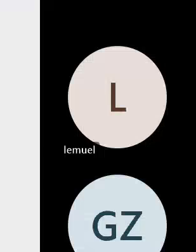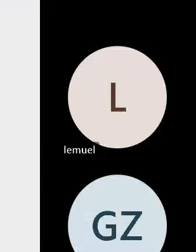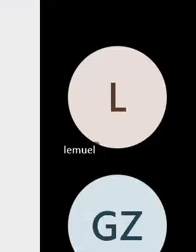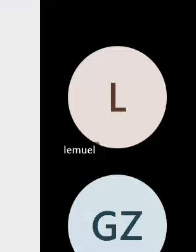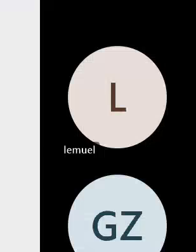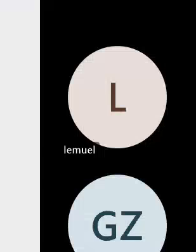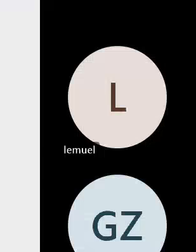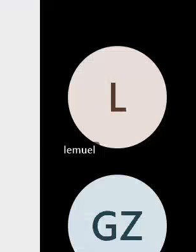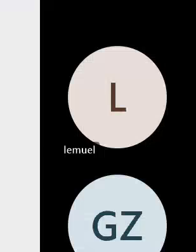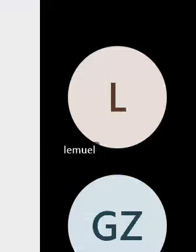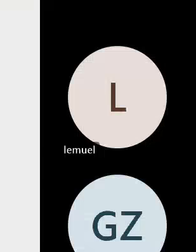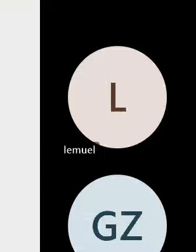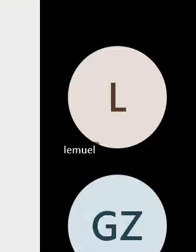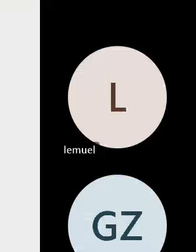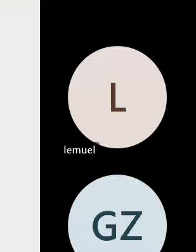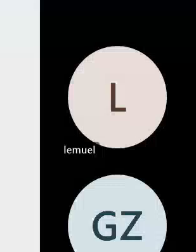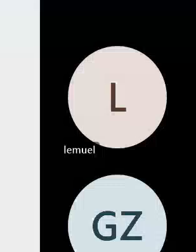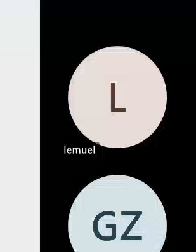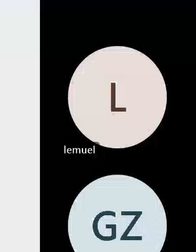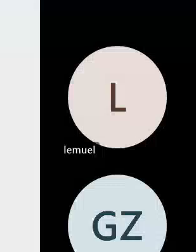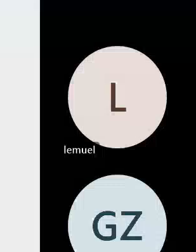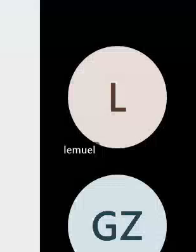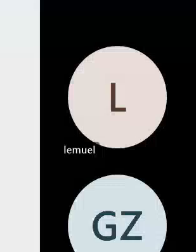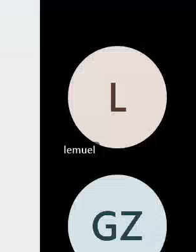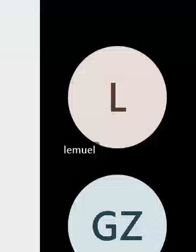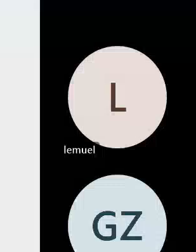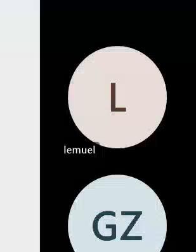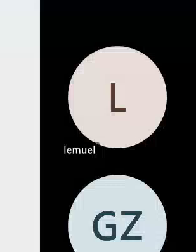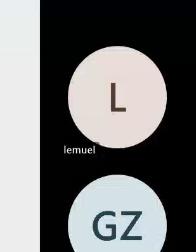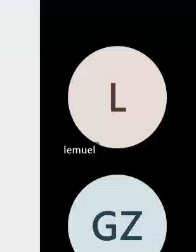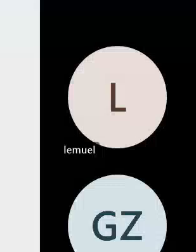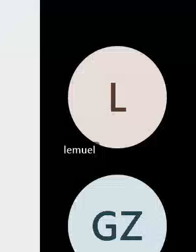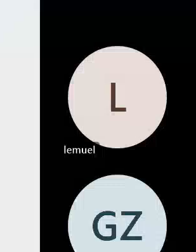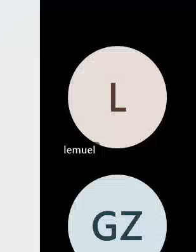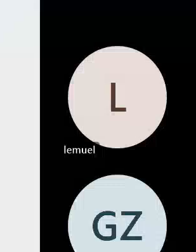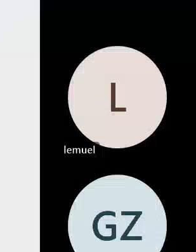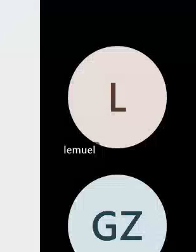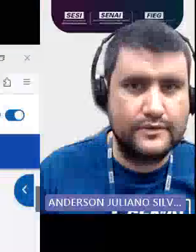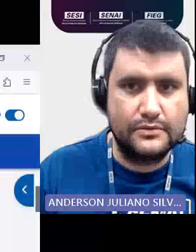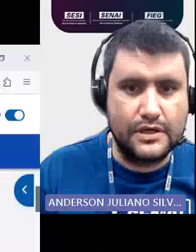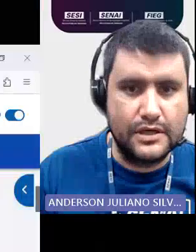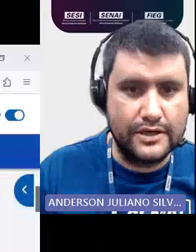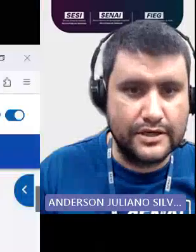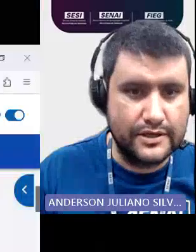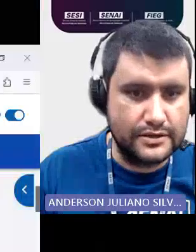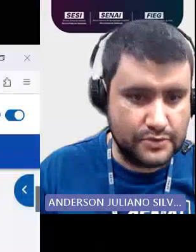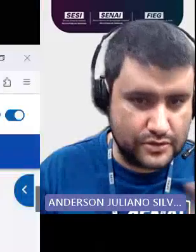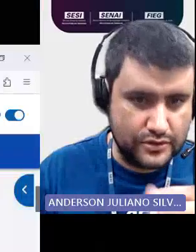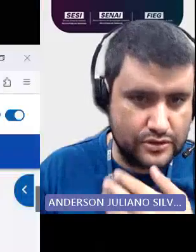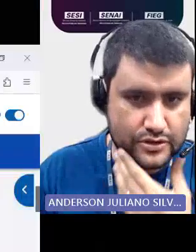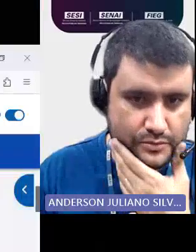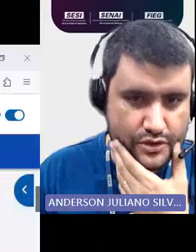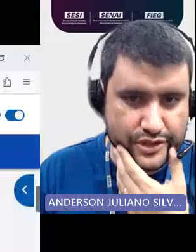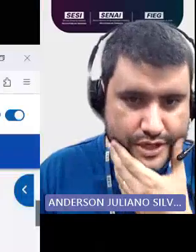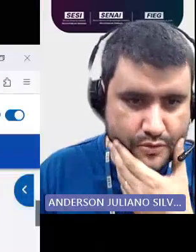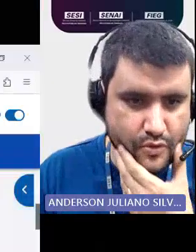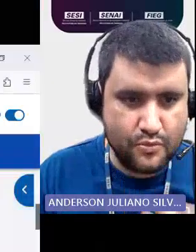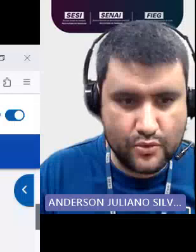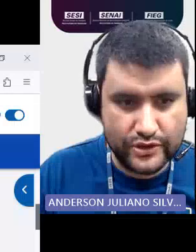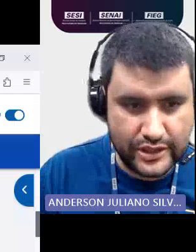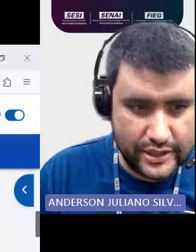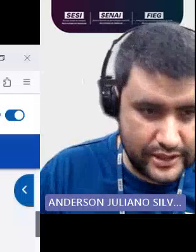Olá, pessoal. Deixa eu compartilhar de novo tela aí com vocês e vamos lá. Então, pessoal, deixa eu só